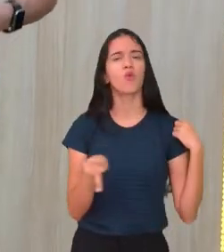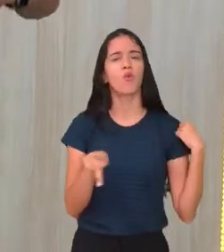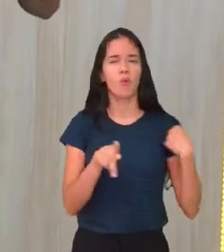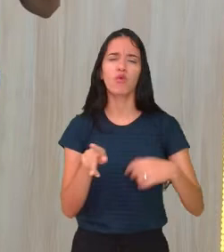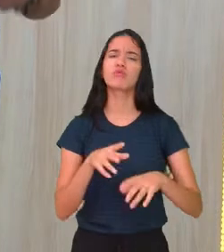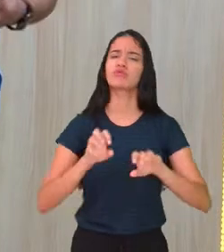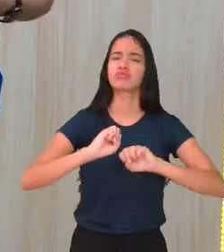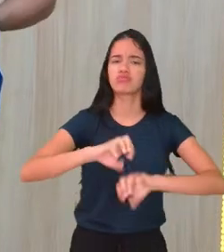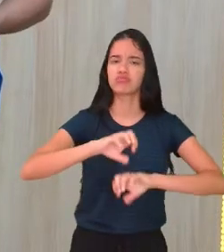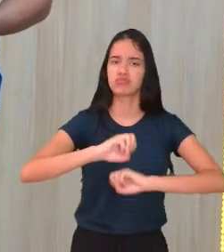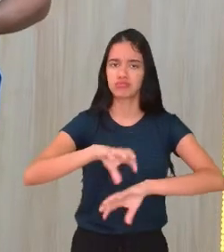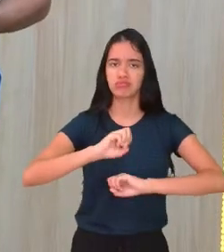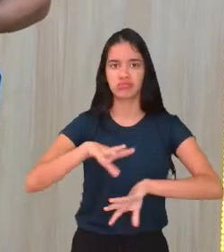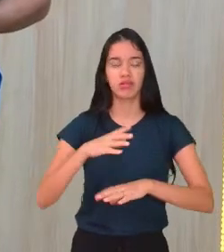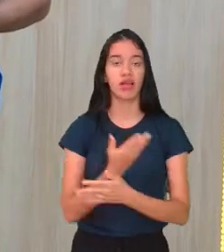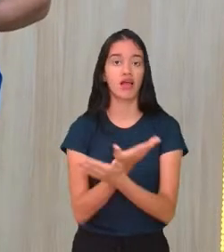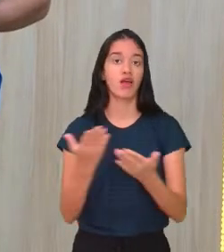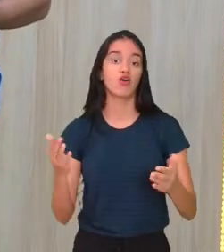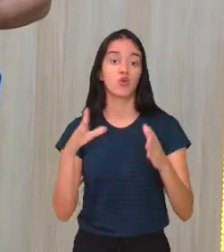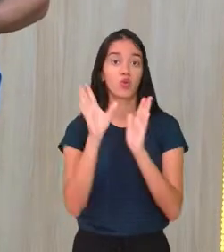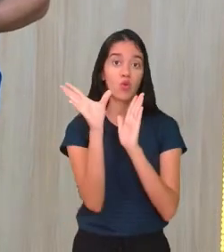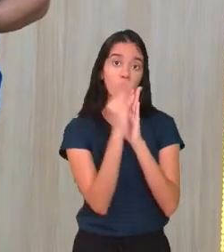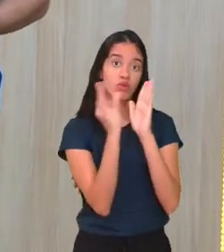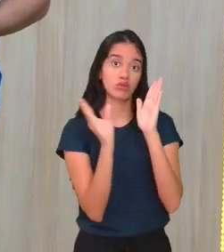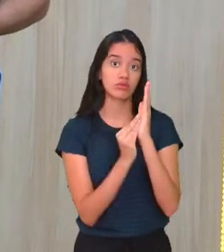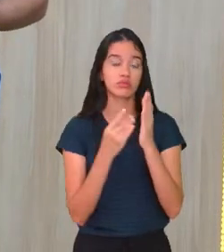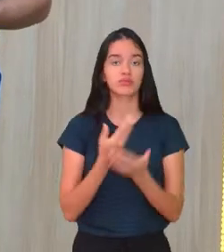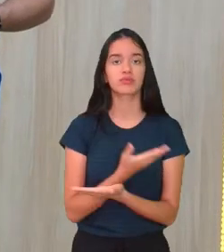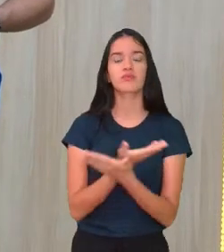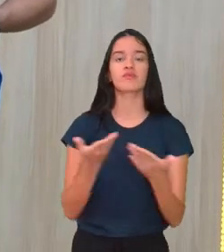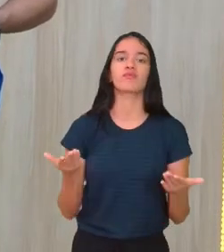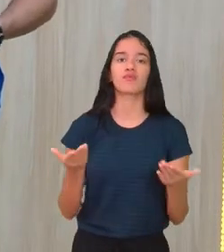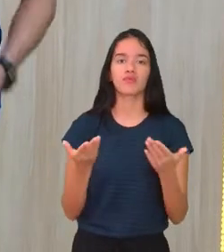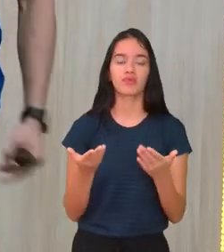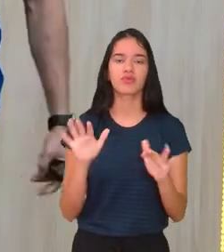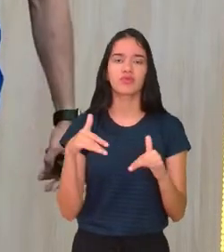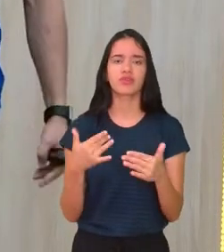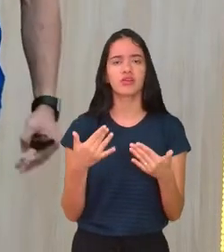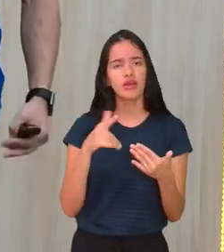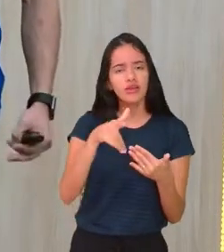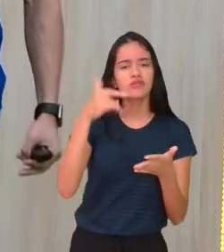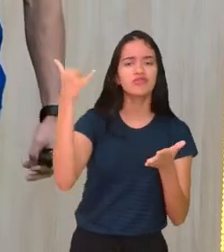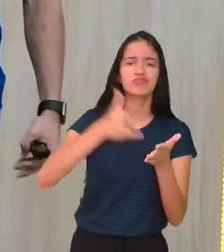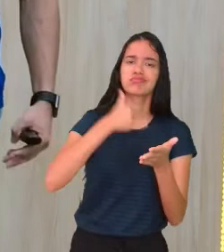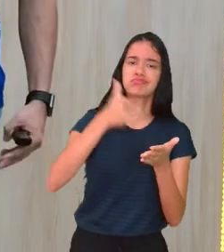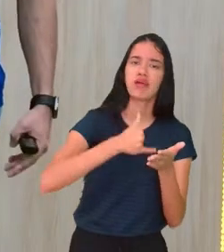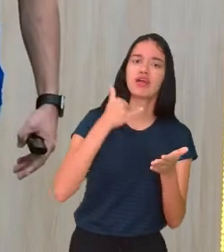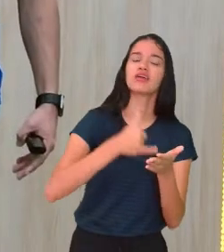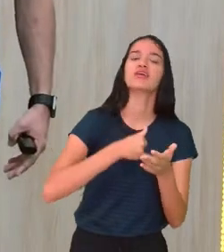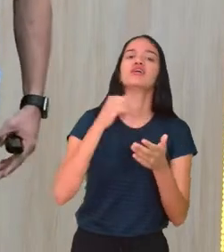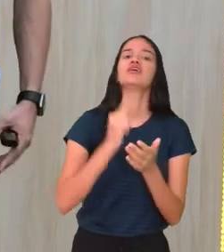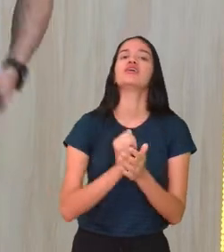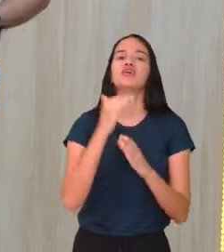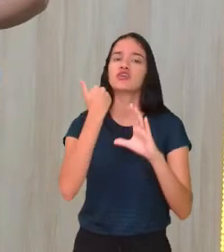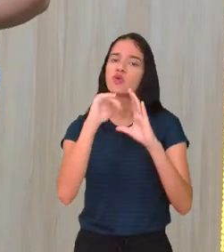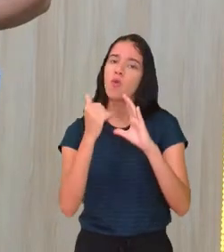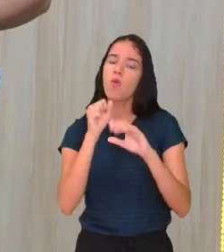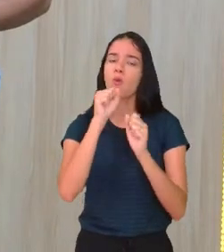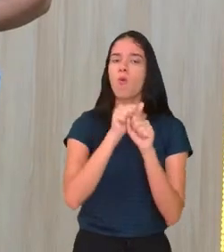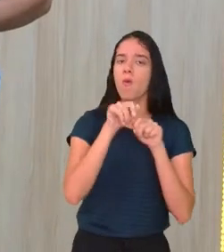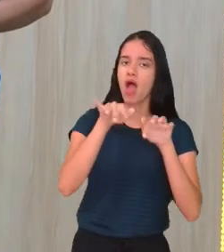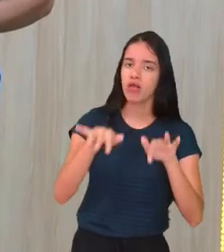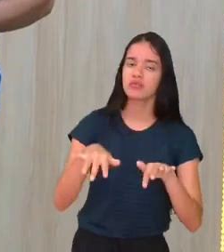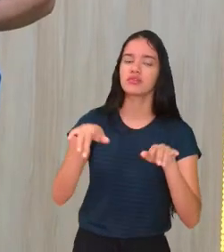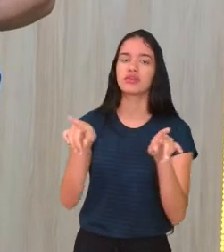seja, que ensinaram esse conteúdo para você. Então, não deixe de se inscrever e de compartilhar também o nosso